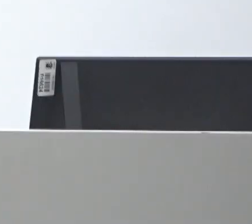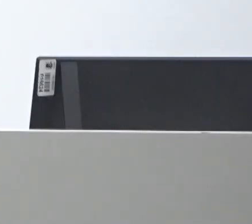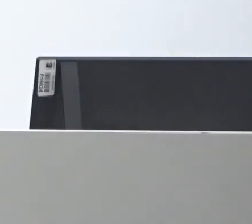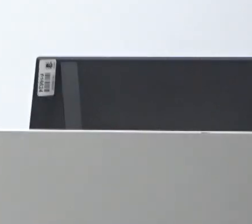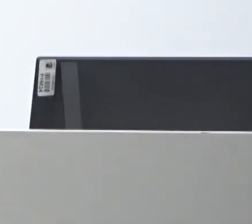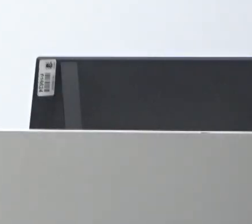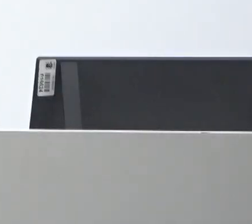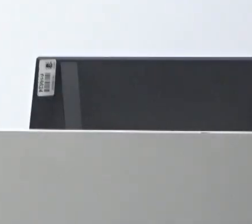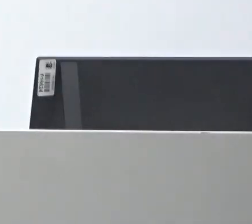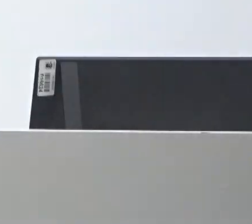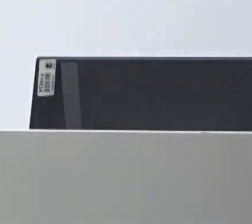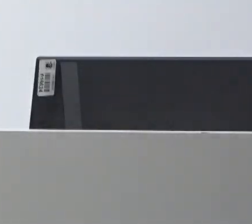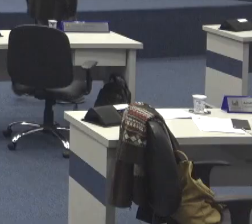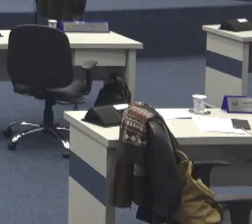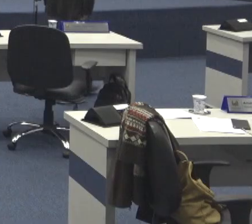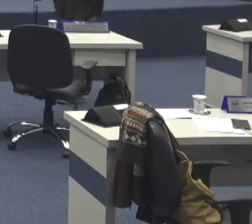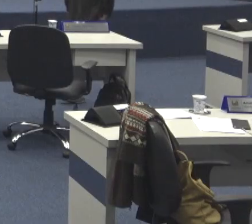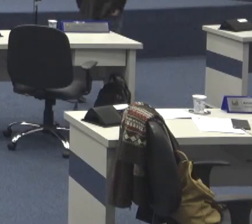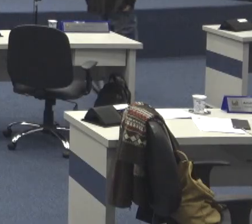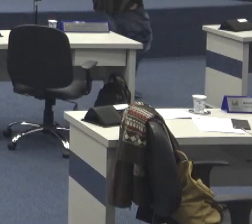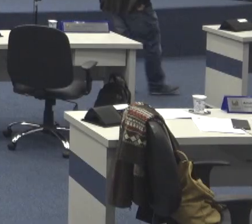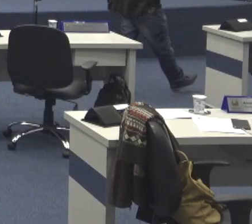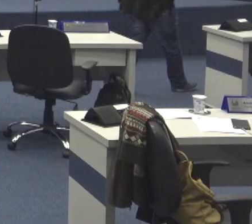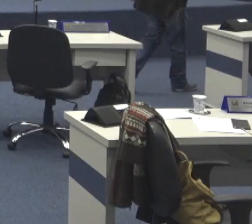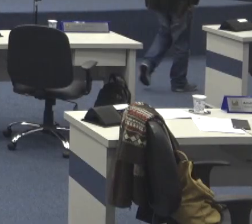o vereador Lino Bispo.